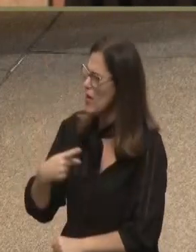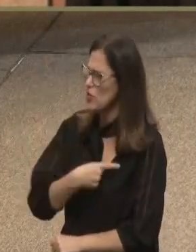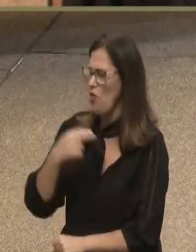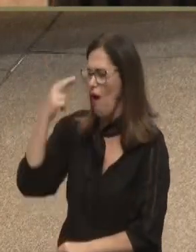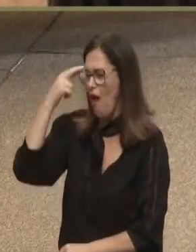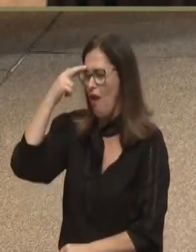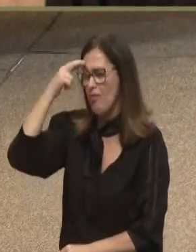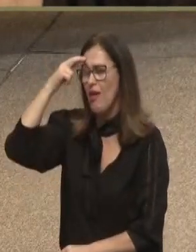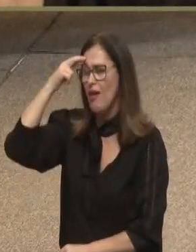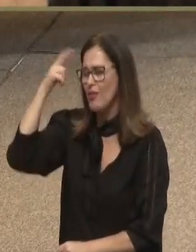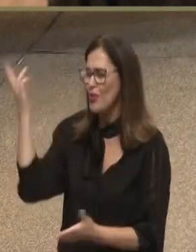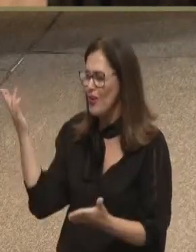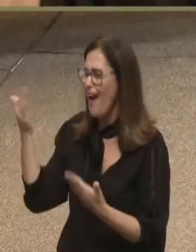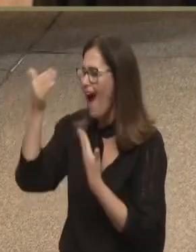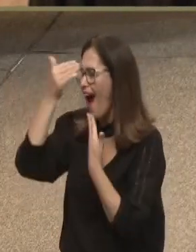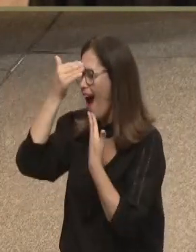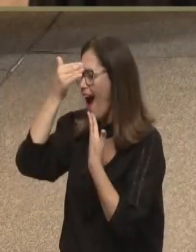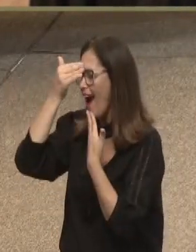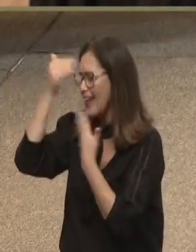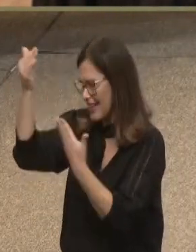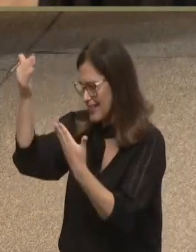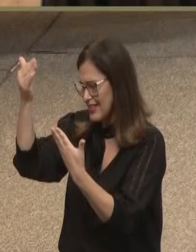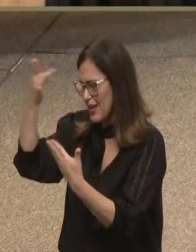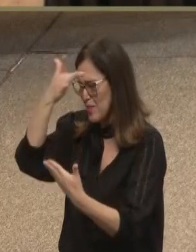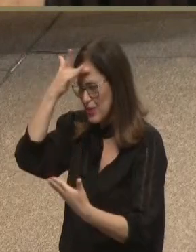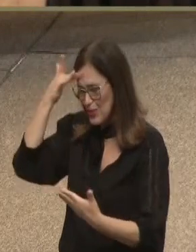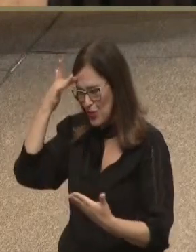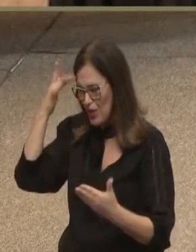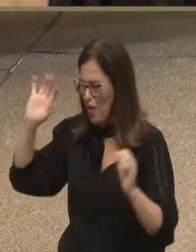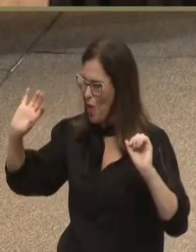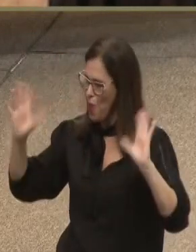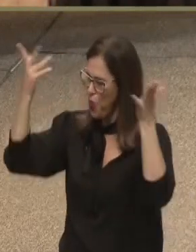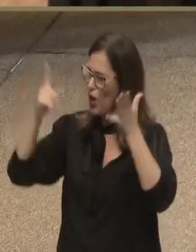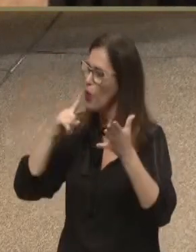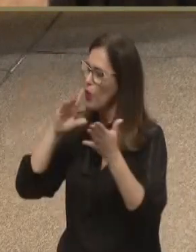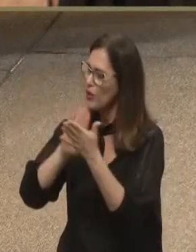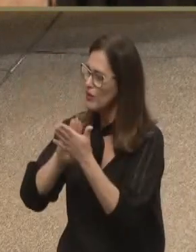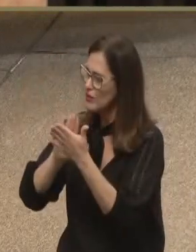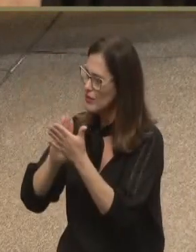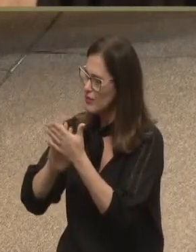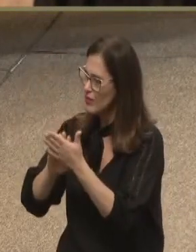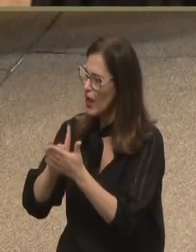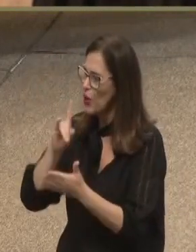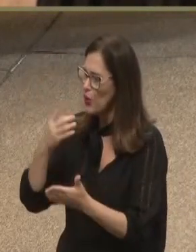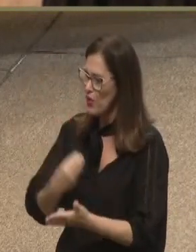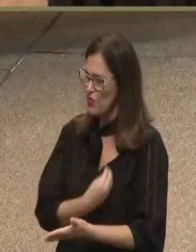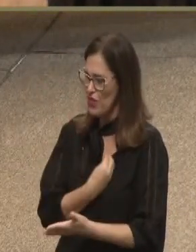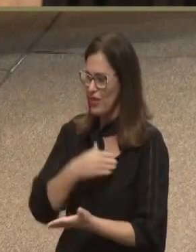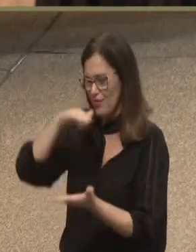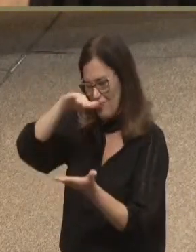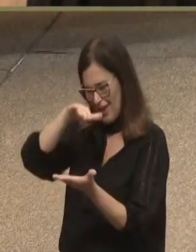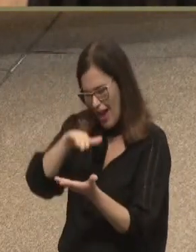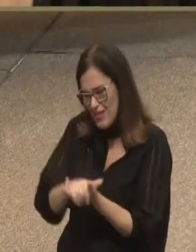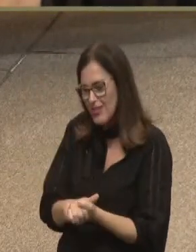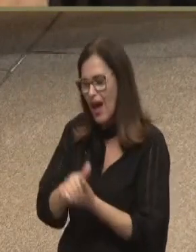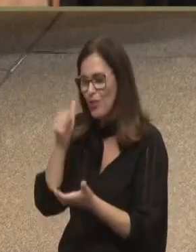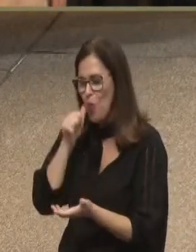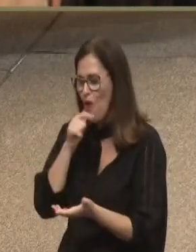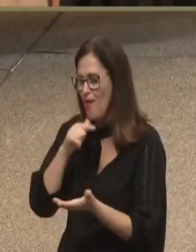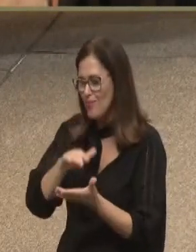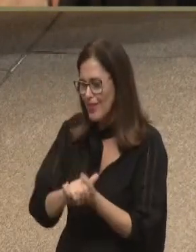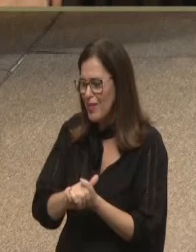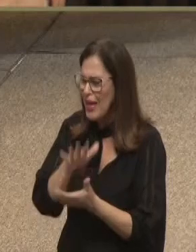Renato. Por fim, Te agradecemos por aqueles que celebram mais um ano de vida, mais um ano de vida conjugal. Ó Deus, para